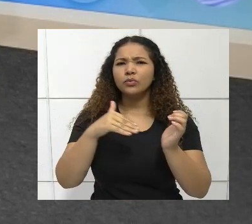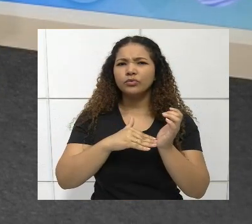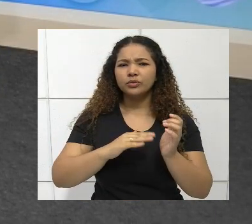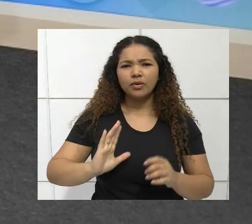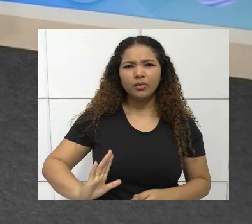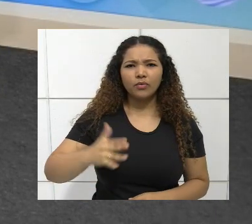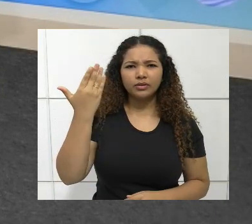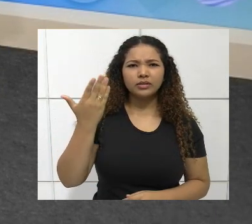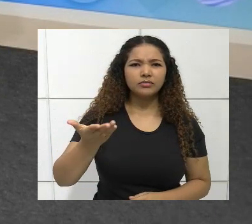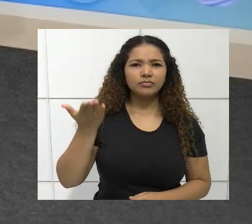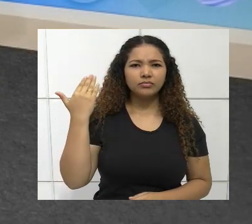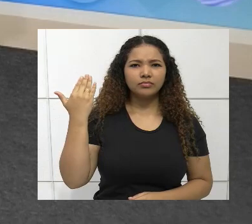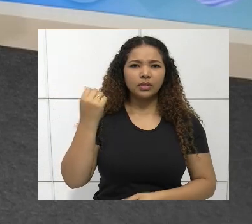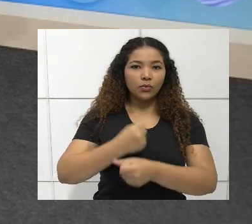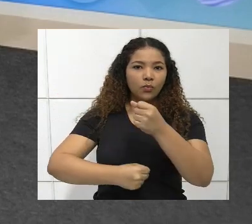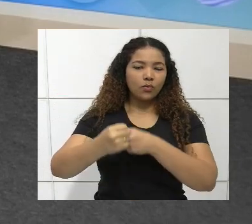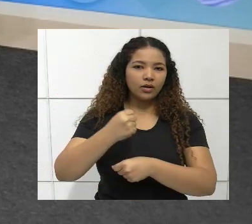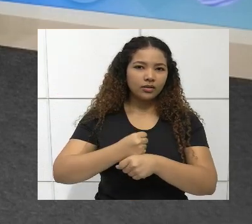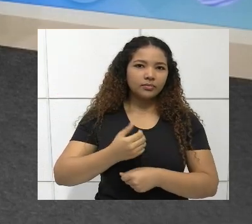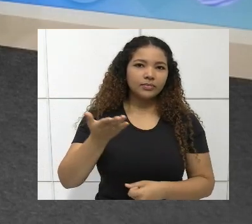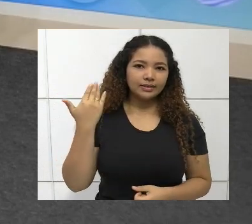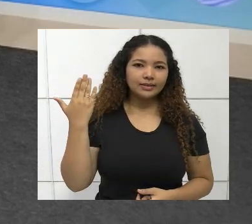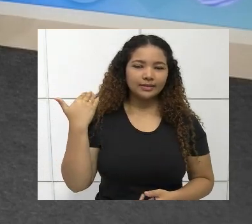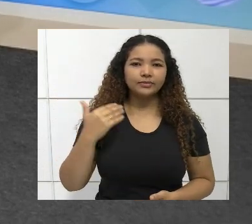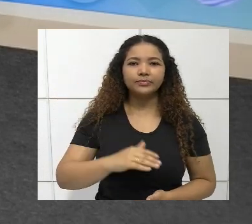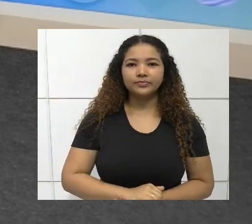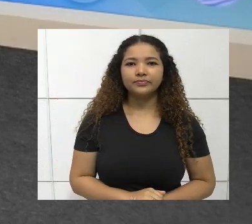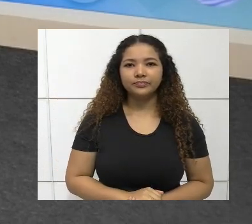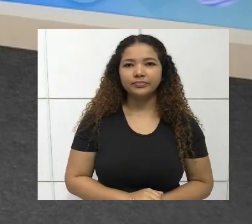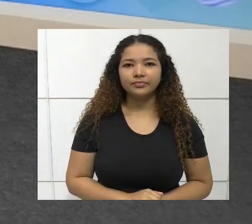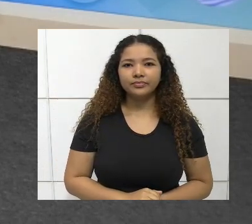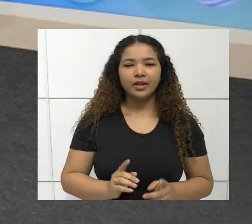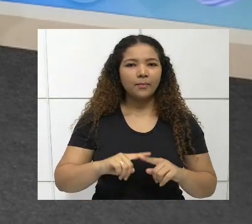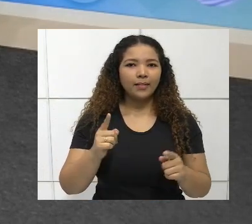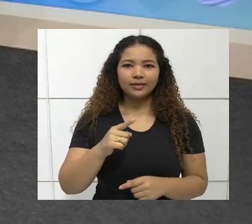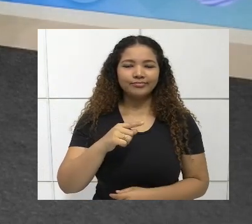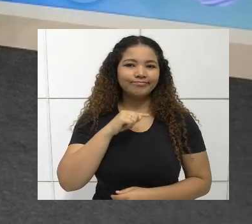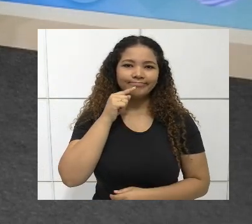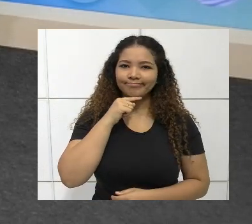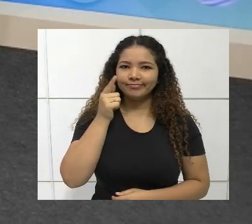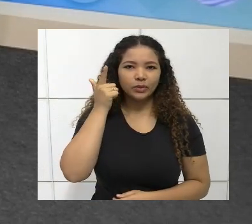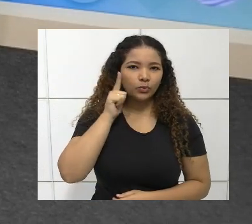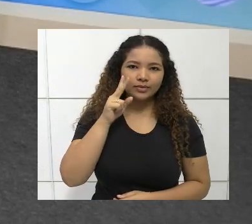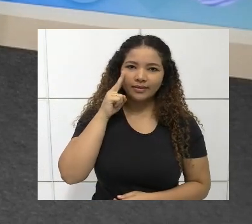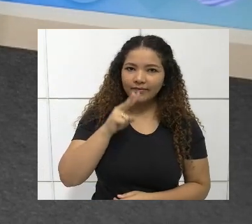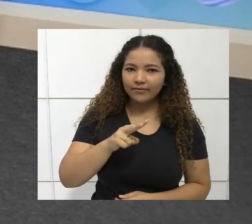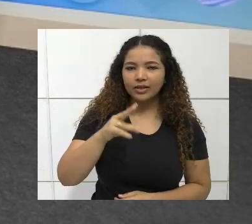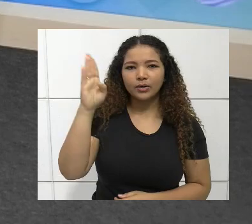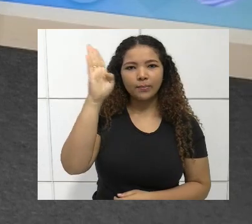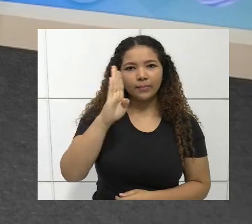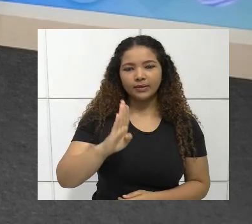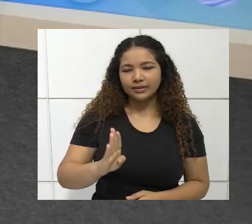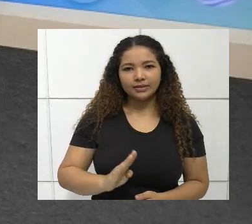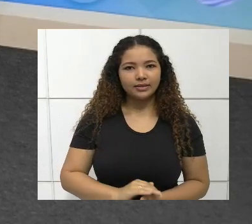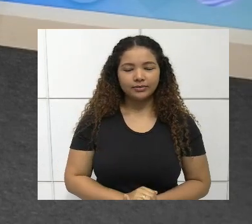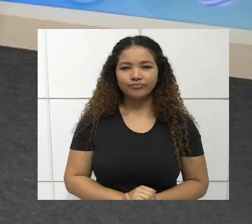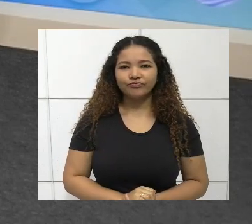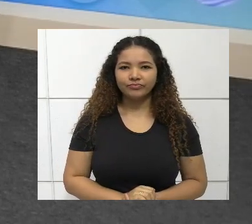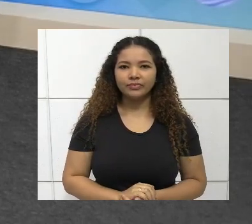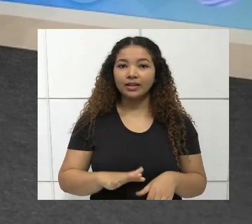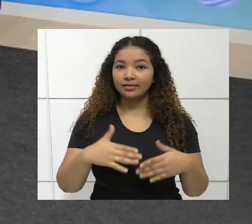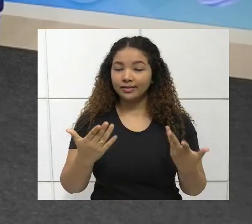O último eclipse? Ano passado, Ano Márcio. Passado, né? Mas não deu para ser visto aqui na nossa região. Então, gente, é